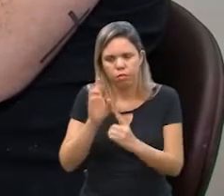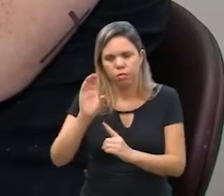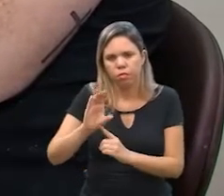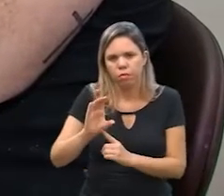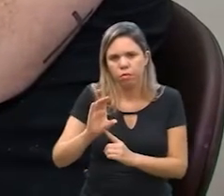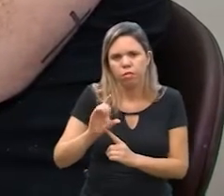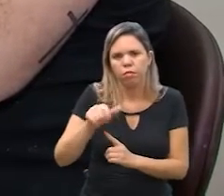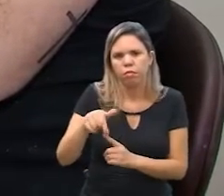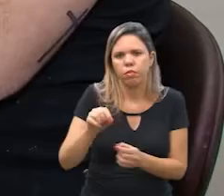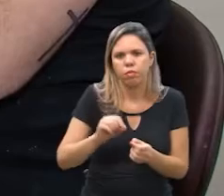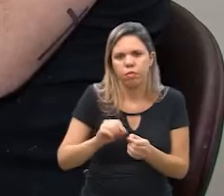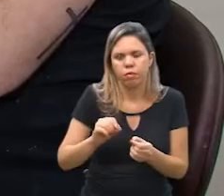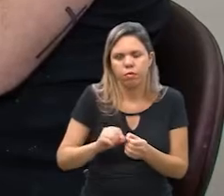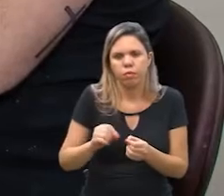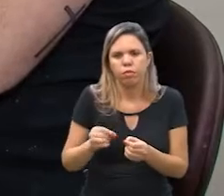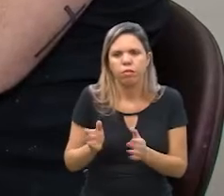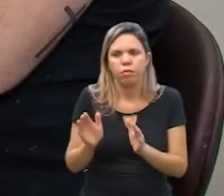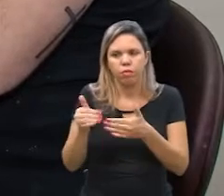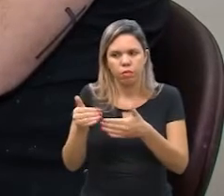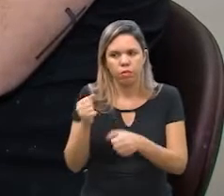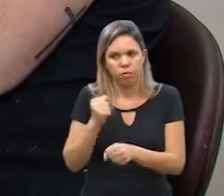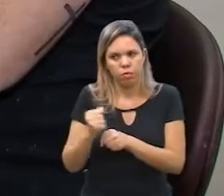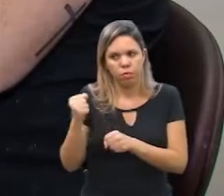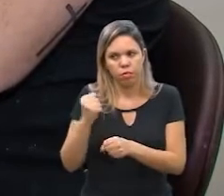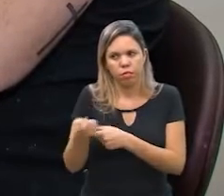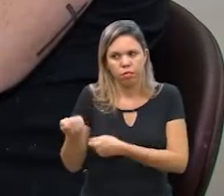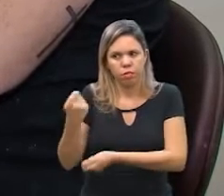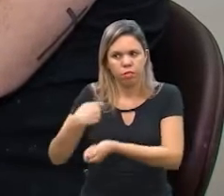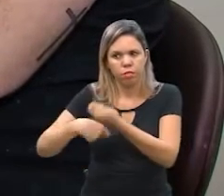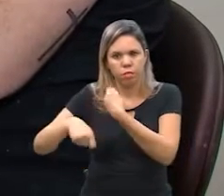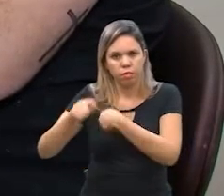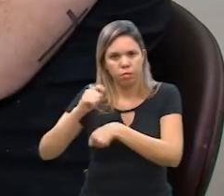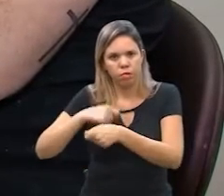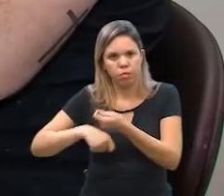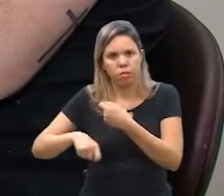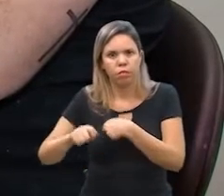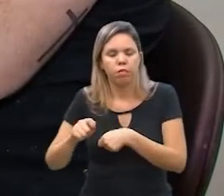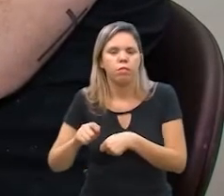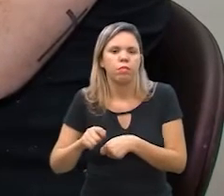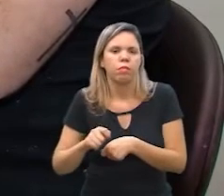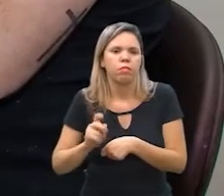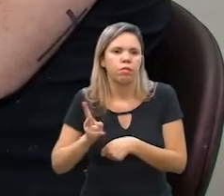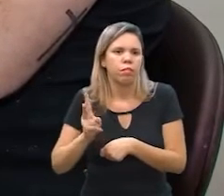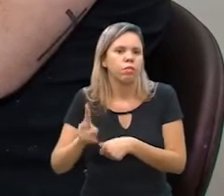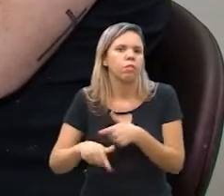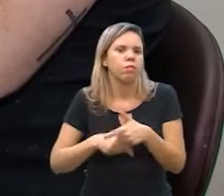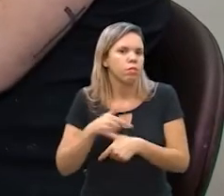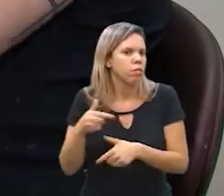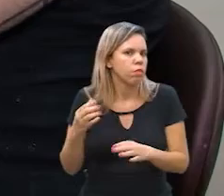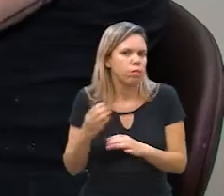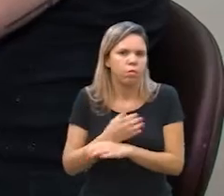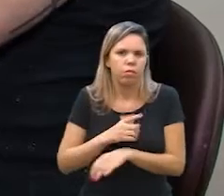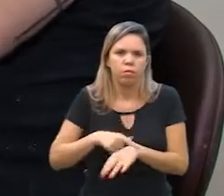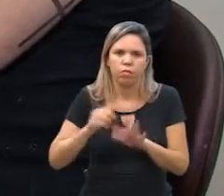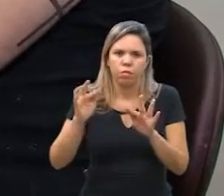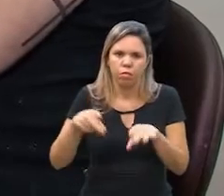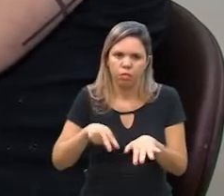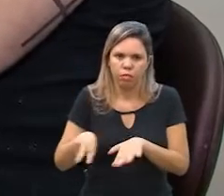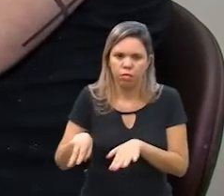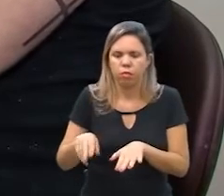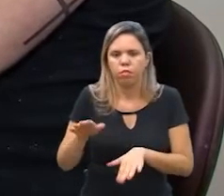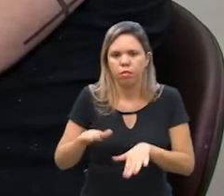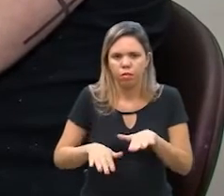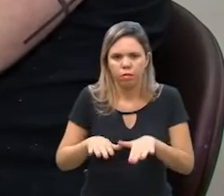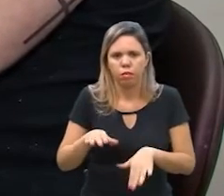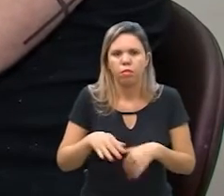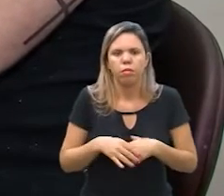cliente, né? E se você for partir para tocar uma obra, administrar uma obra, realmente aí você vai estar tomado, né? Final de semana também ou